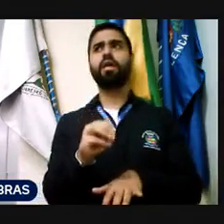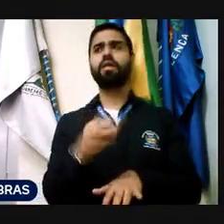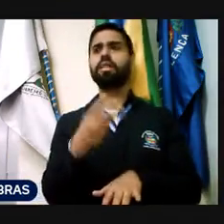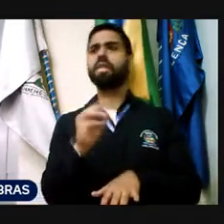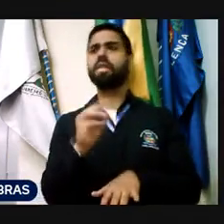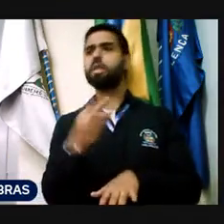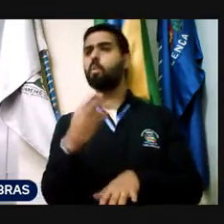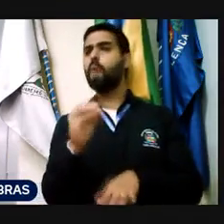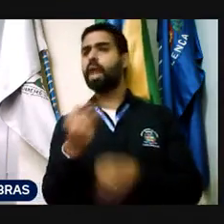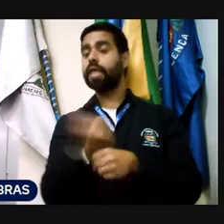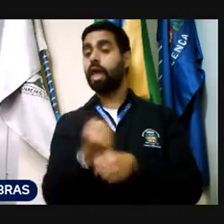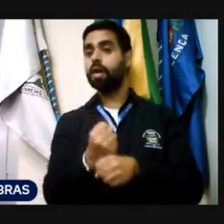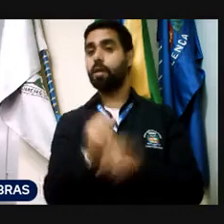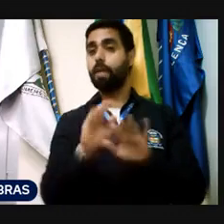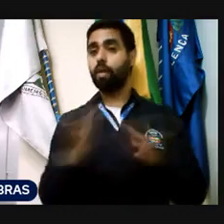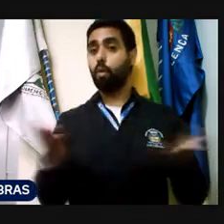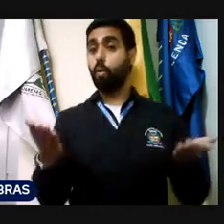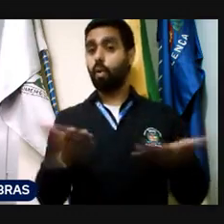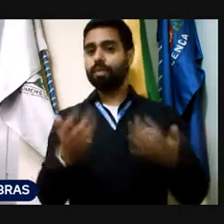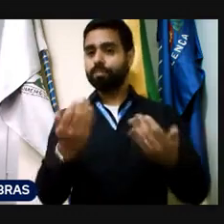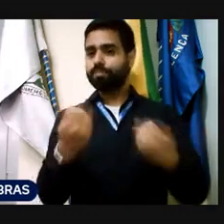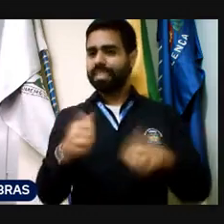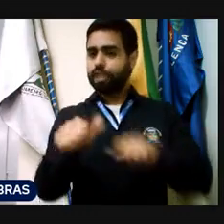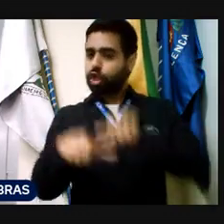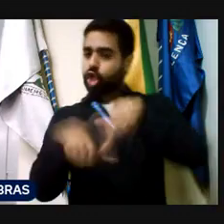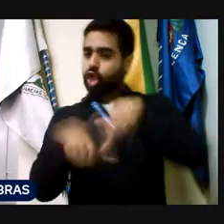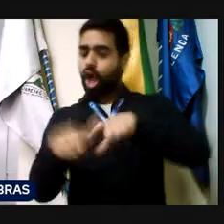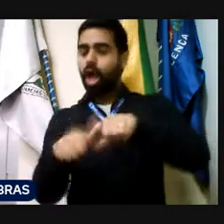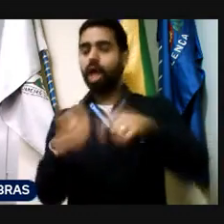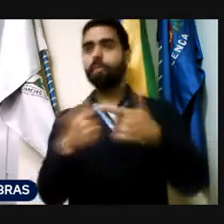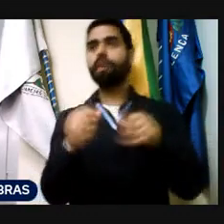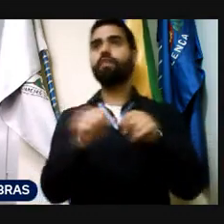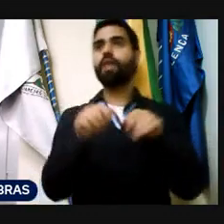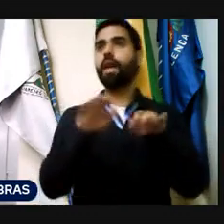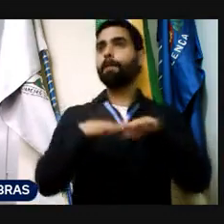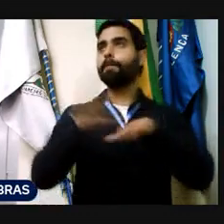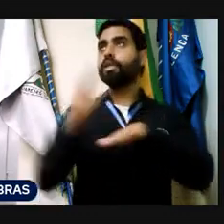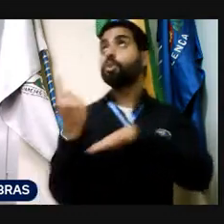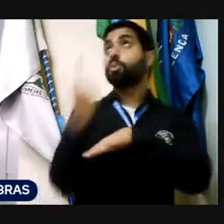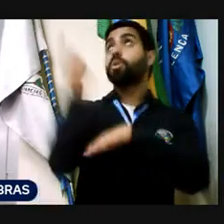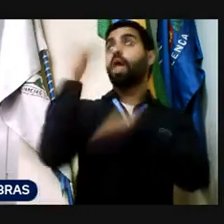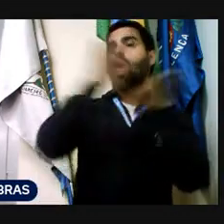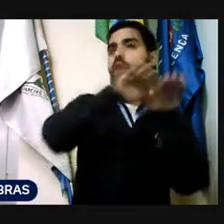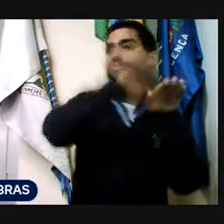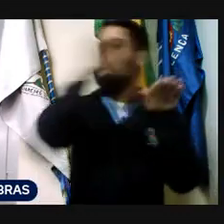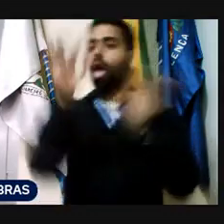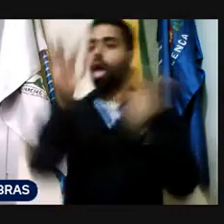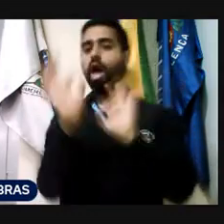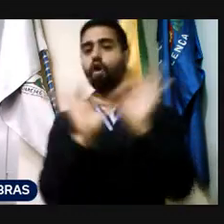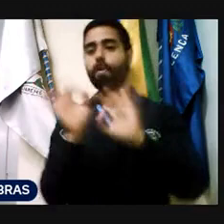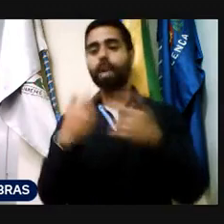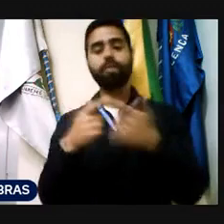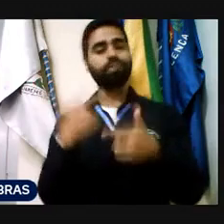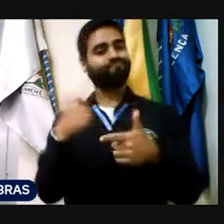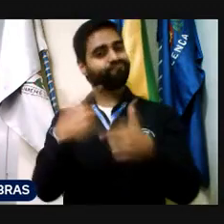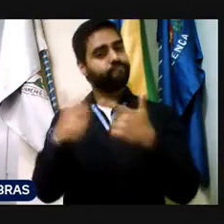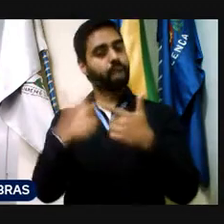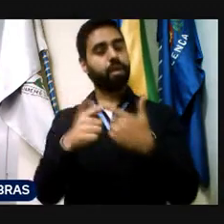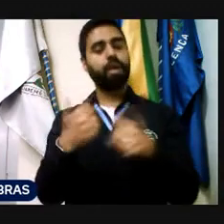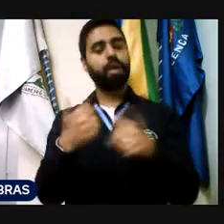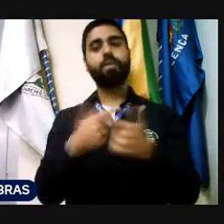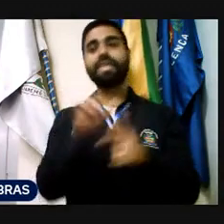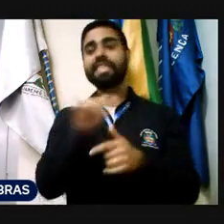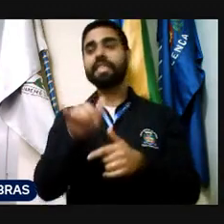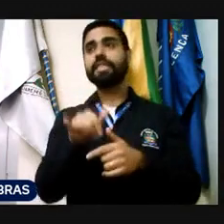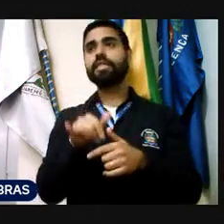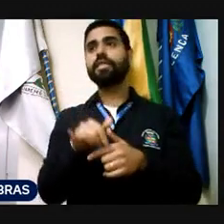40 anos. Mas hoje aquela ponte tem que mudar o jeito dela, tem que fazer ela mais alta, tudo, modificar ela, para não ter tanto problema ali, porque aquela